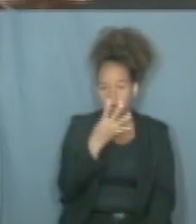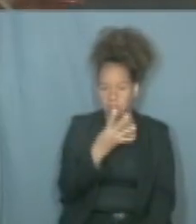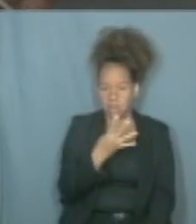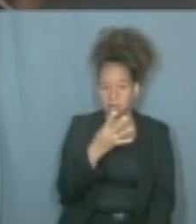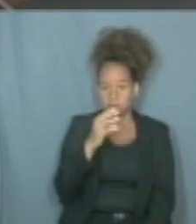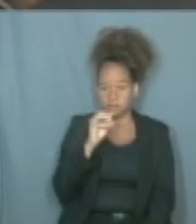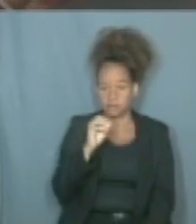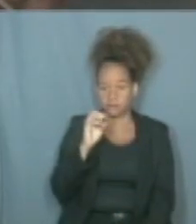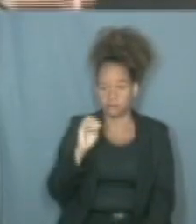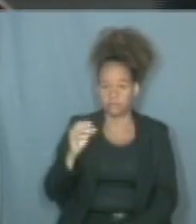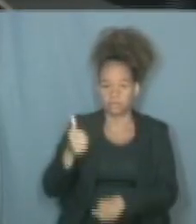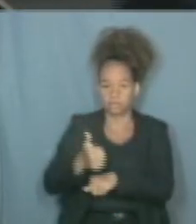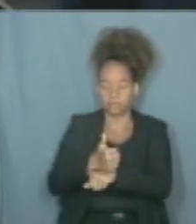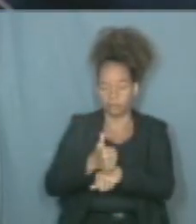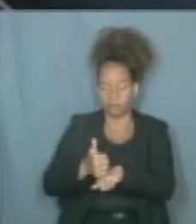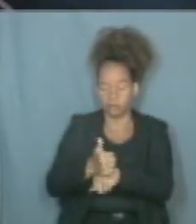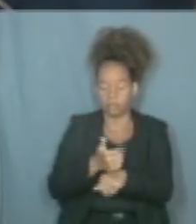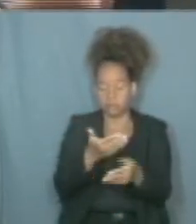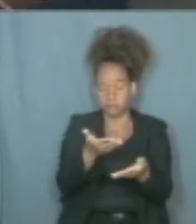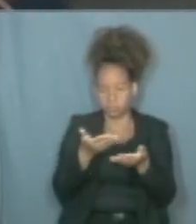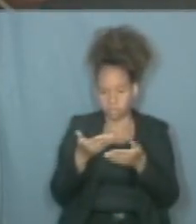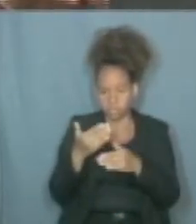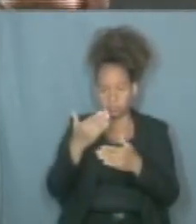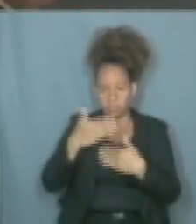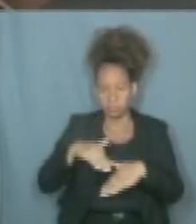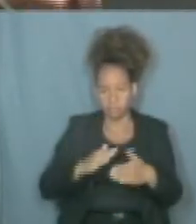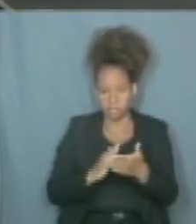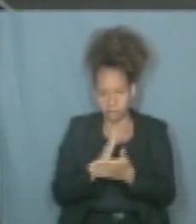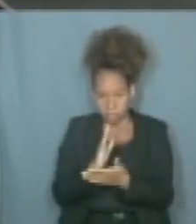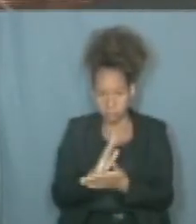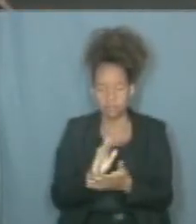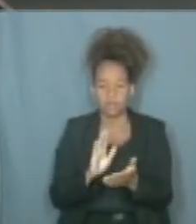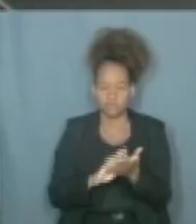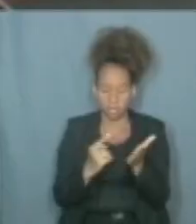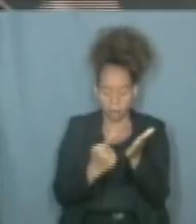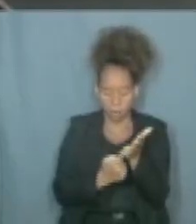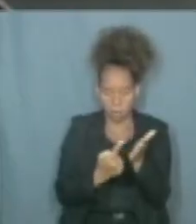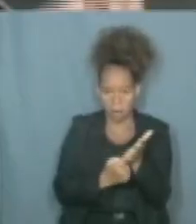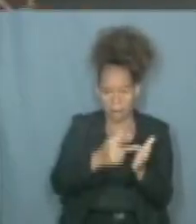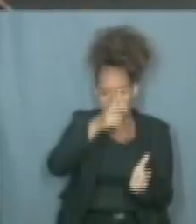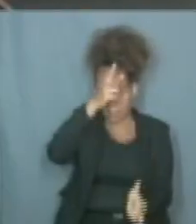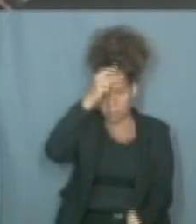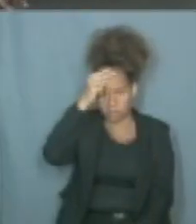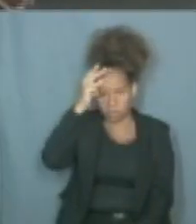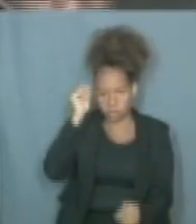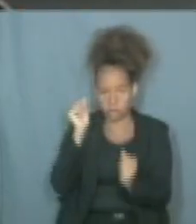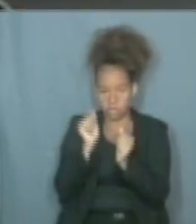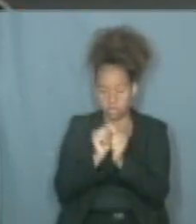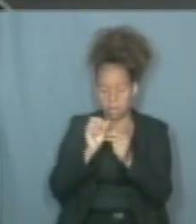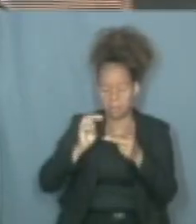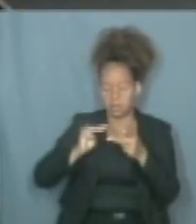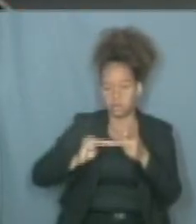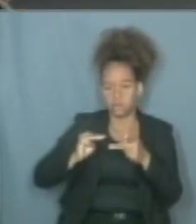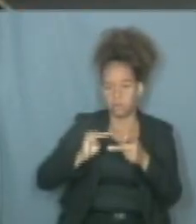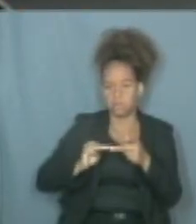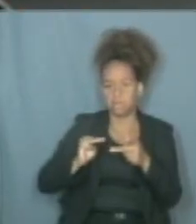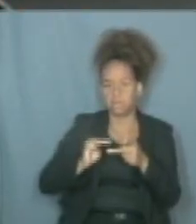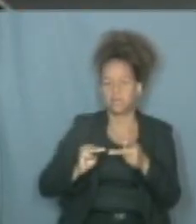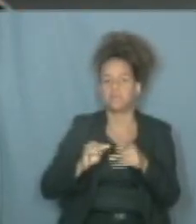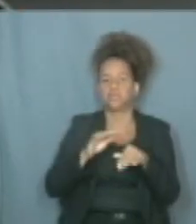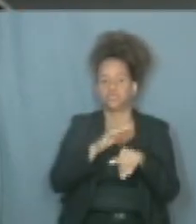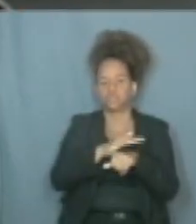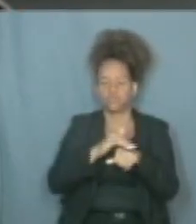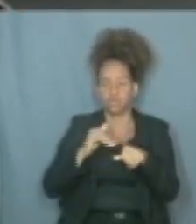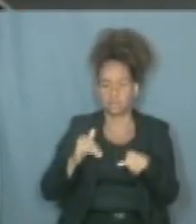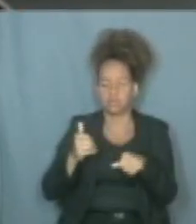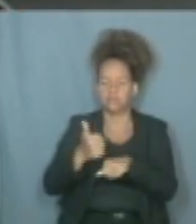400 profissionais. E que foi feito um acordo da Prefeitura com o Ministério Público, que é a nomeação